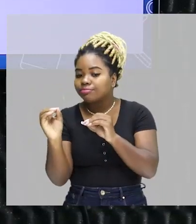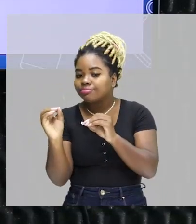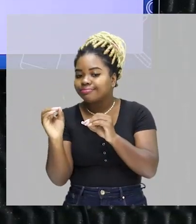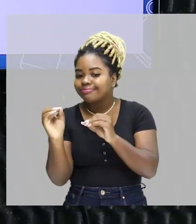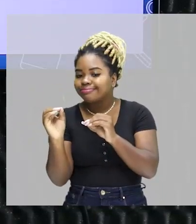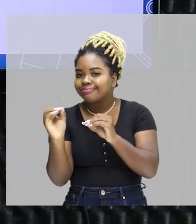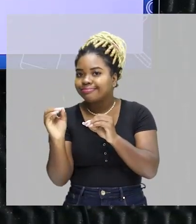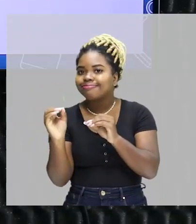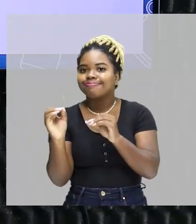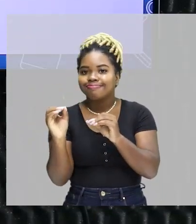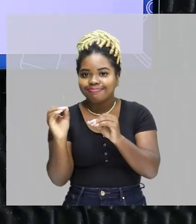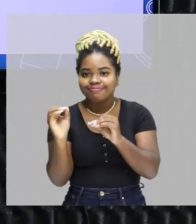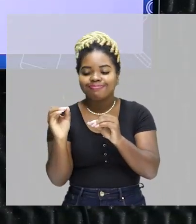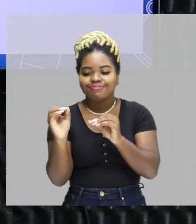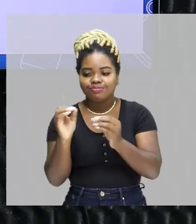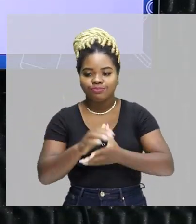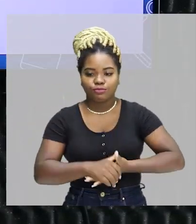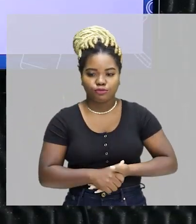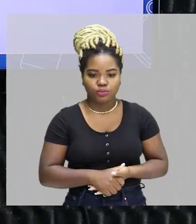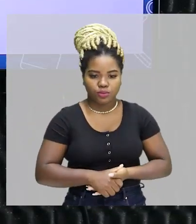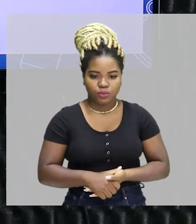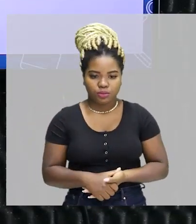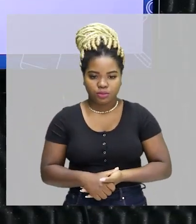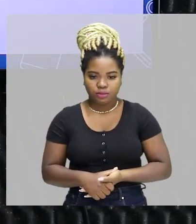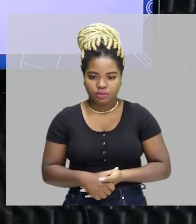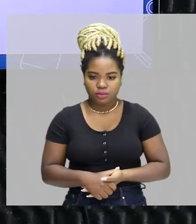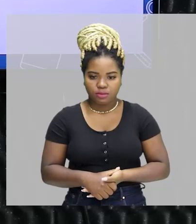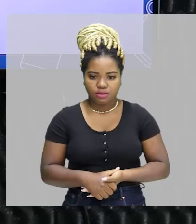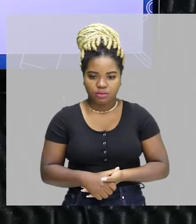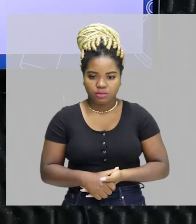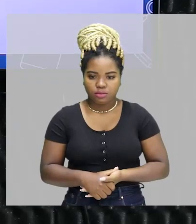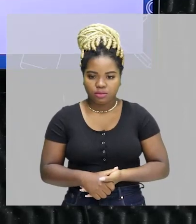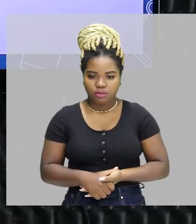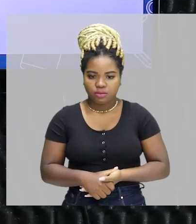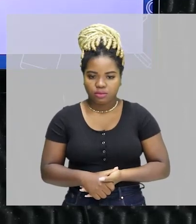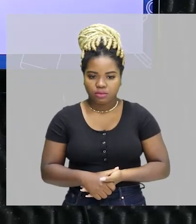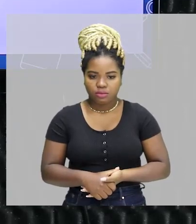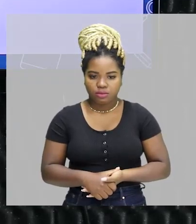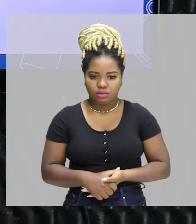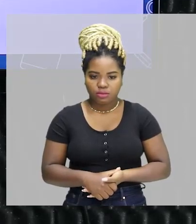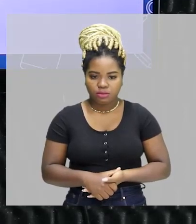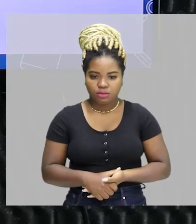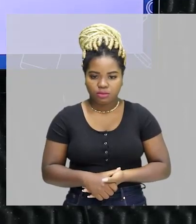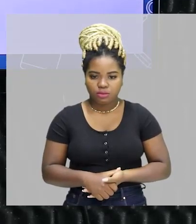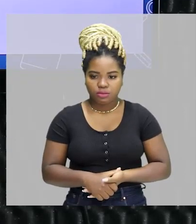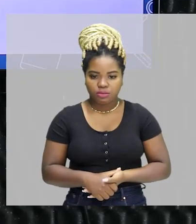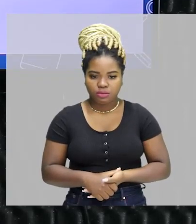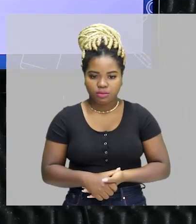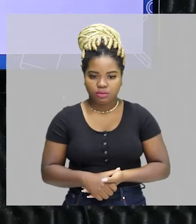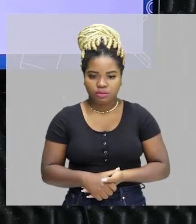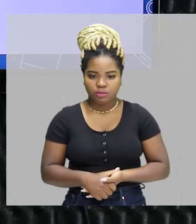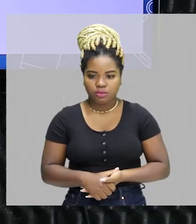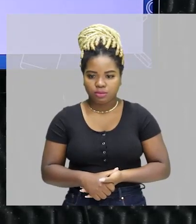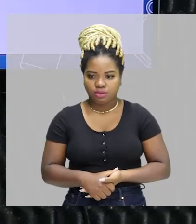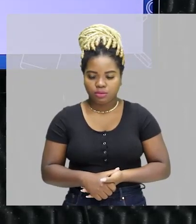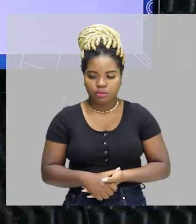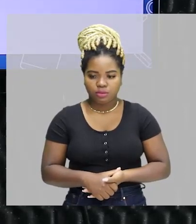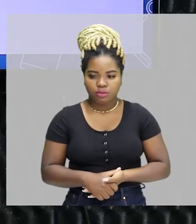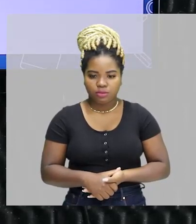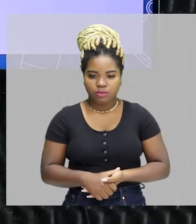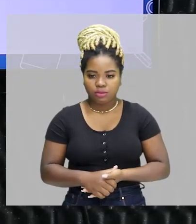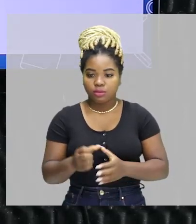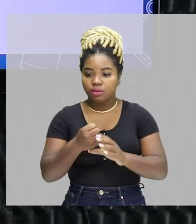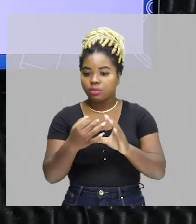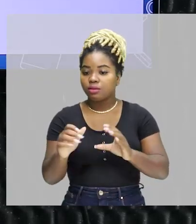comum, ó. O que distingue o senso comum do conhecimento científico é que o segundo apresenta, entre outras características, o